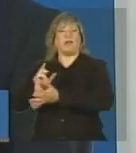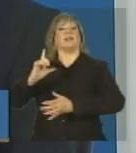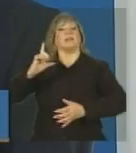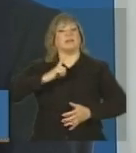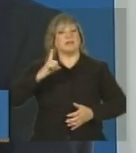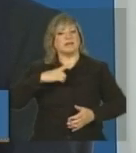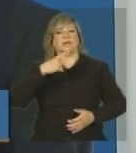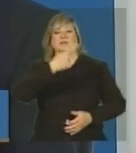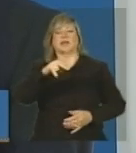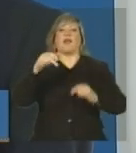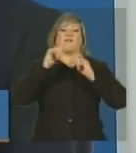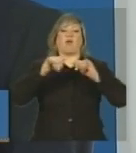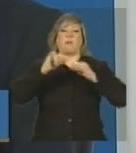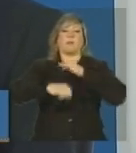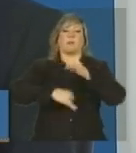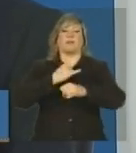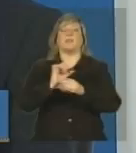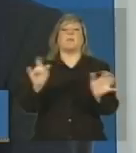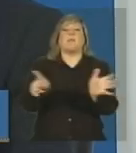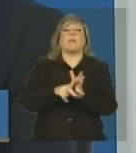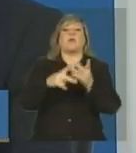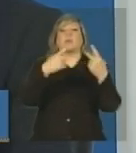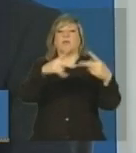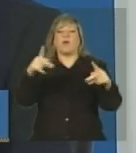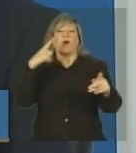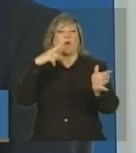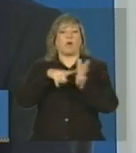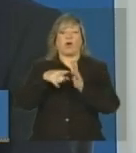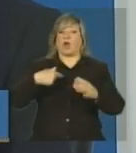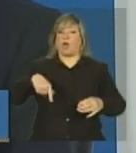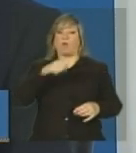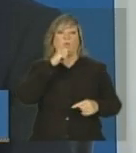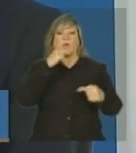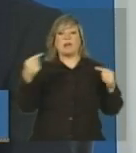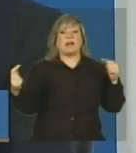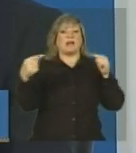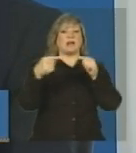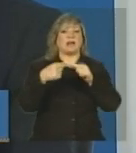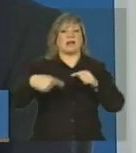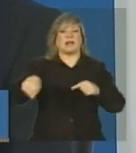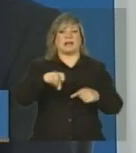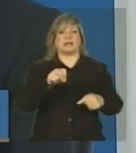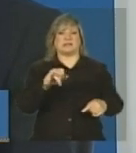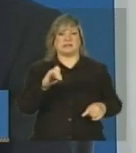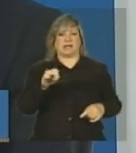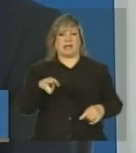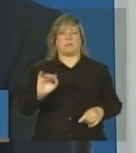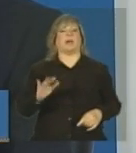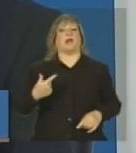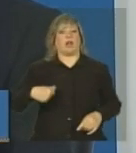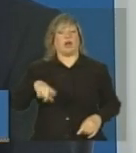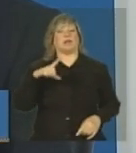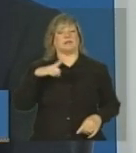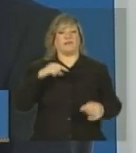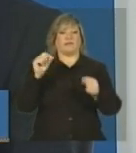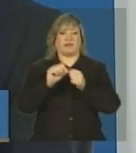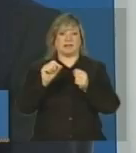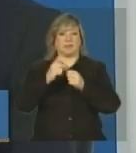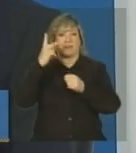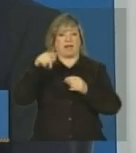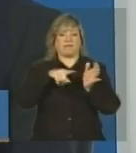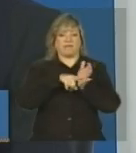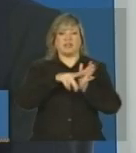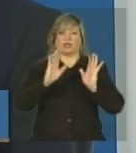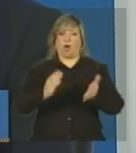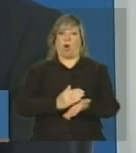informatizados próprios. Então, a gente não tem muita interligação nesses sistemas informatizados. A gente está preparando e desenvolvendo para a fiscalização, já